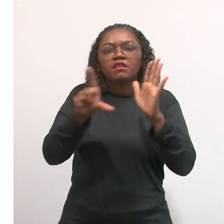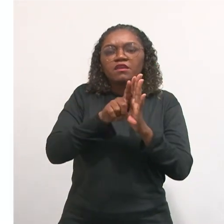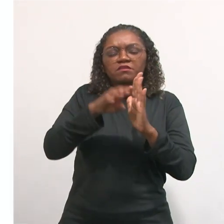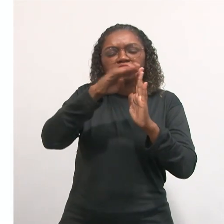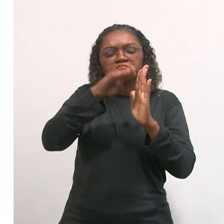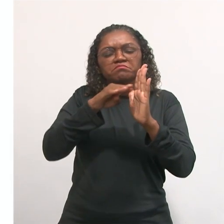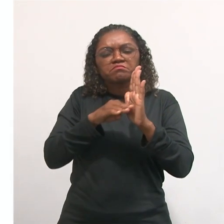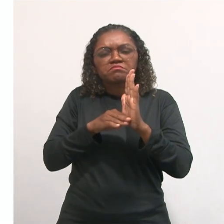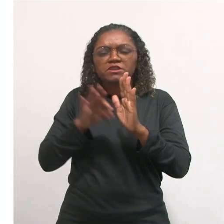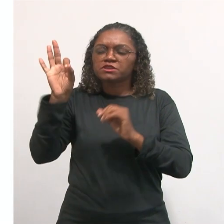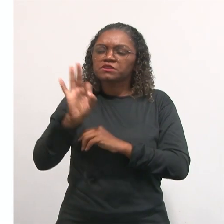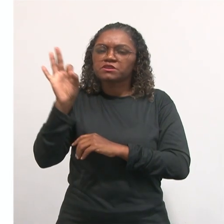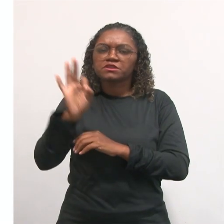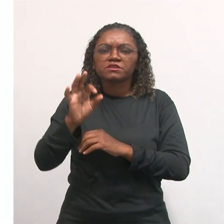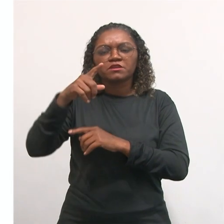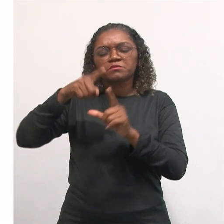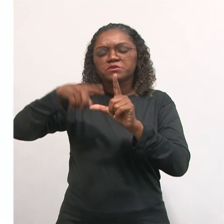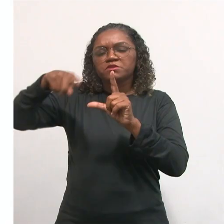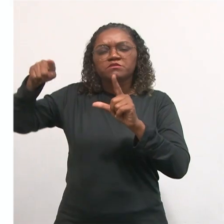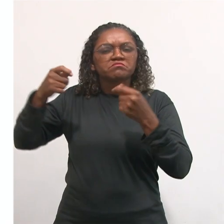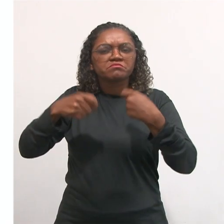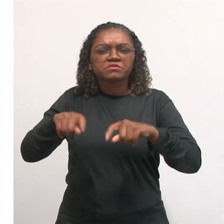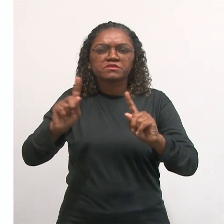ali. Ou por julgamento,